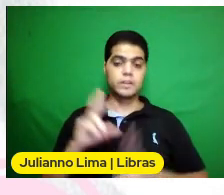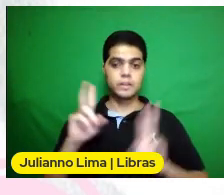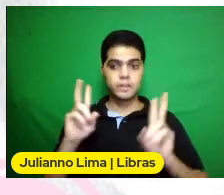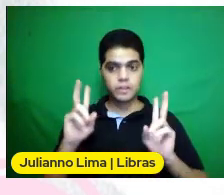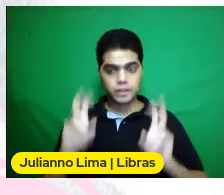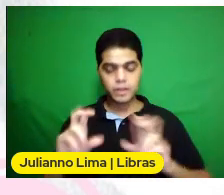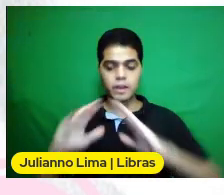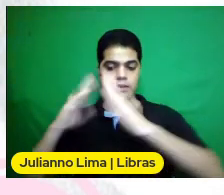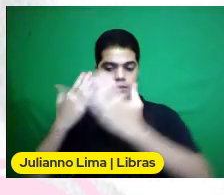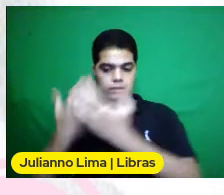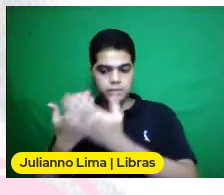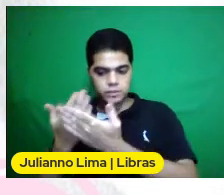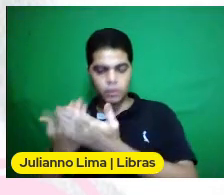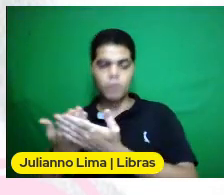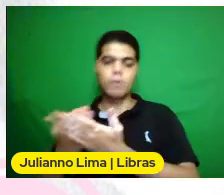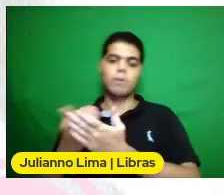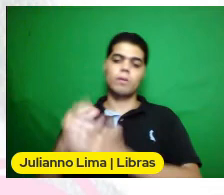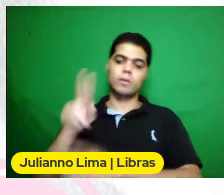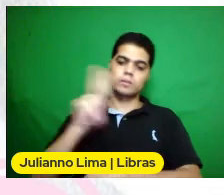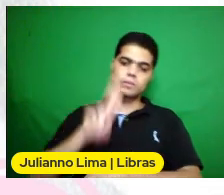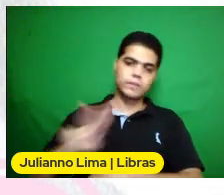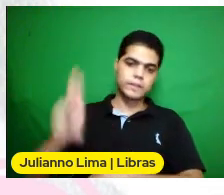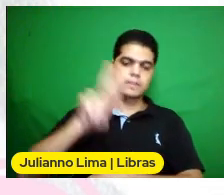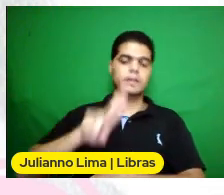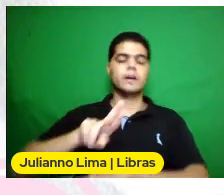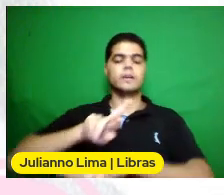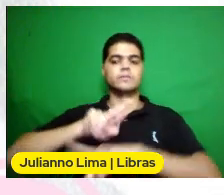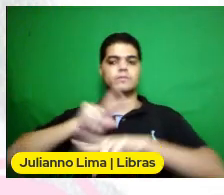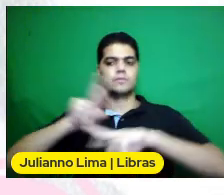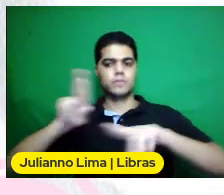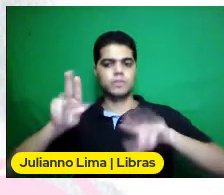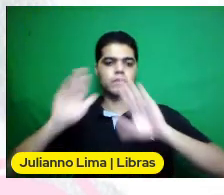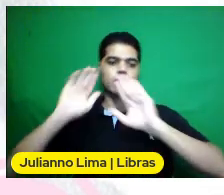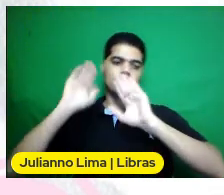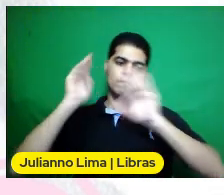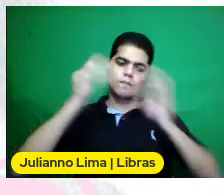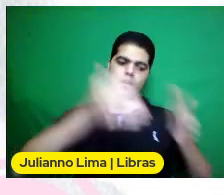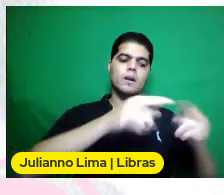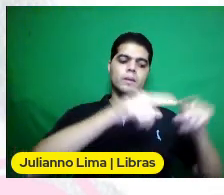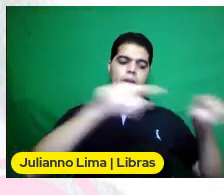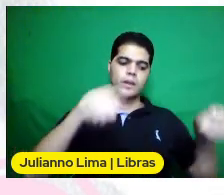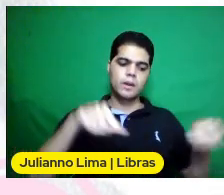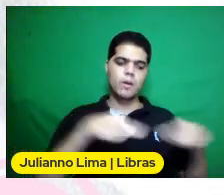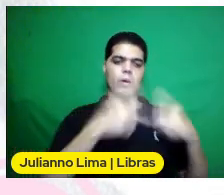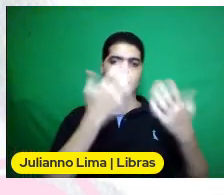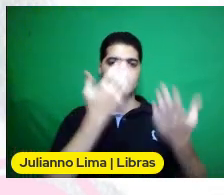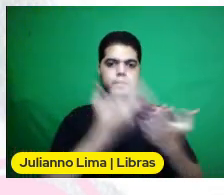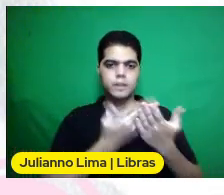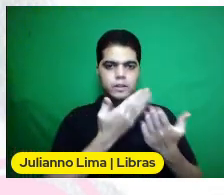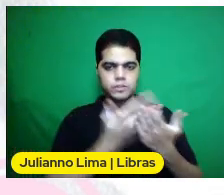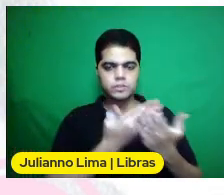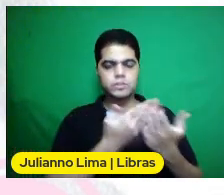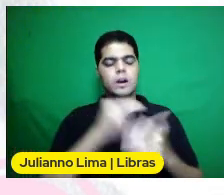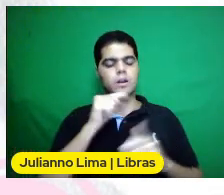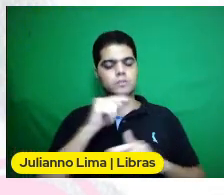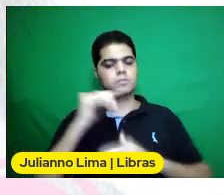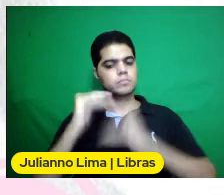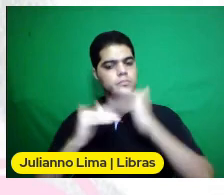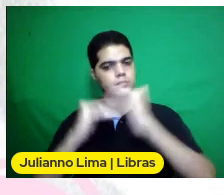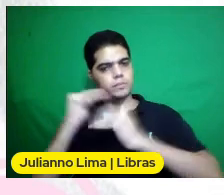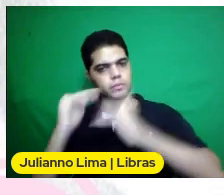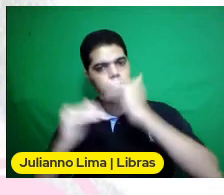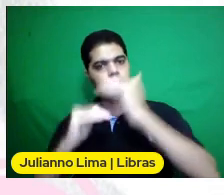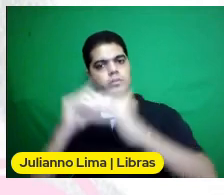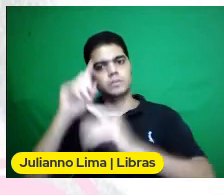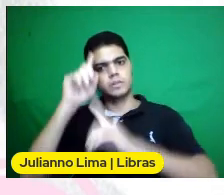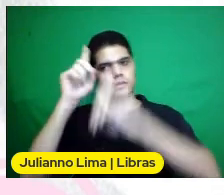as universidades, quanto mais a gente conseguir levar para a sala de aula, né, esse processo criativo, o diálogo com a educação, acho